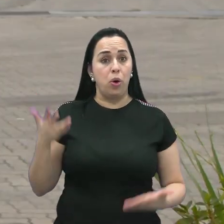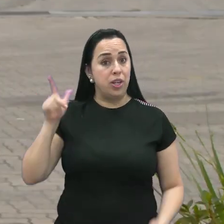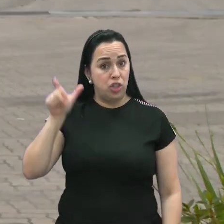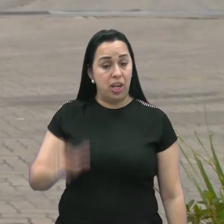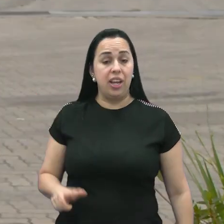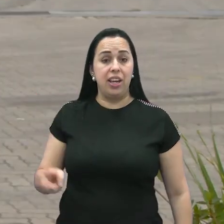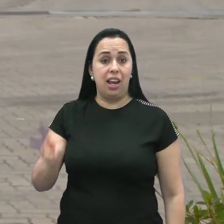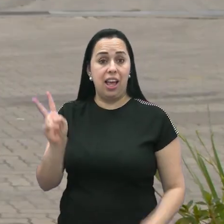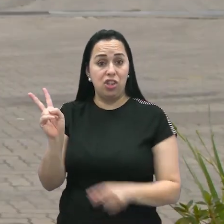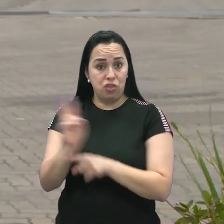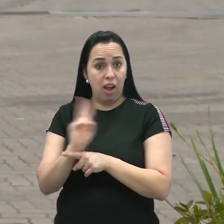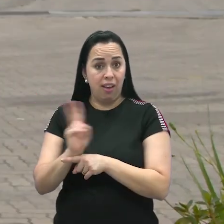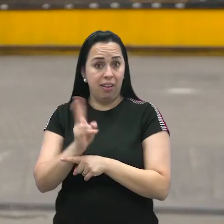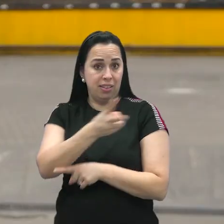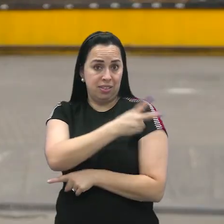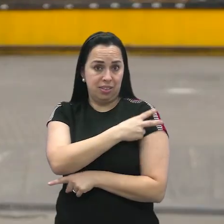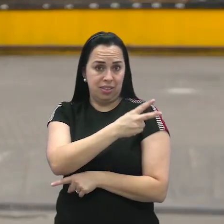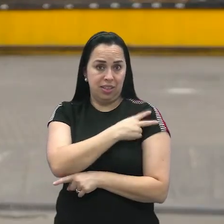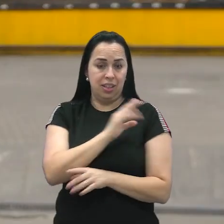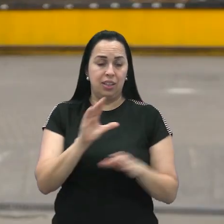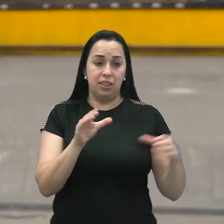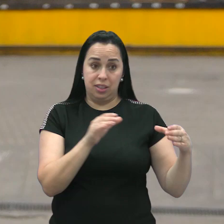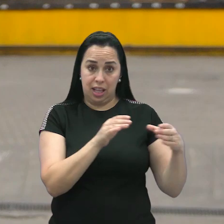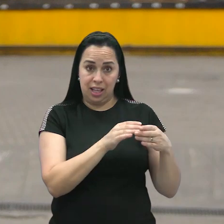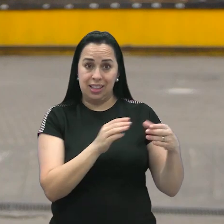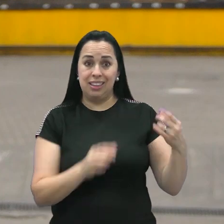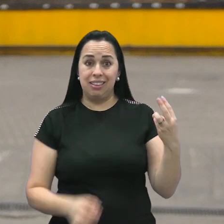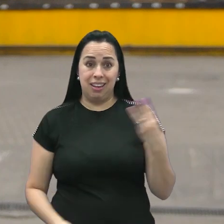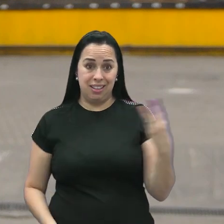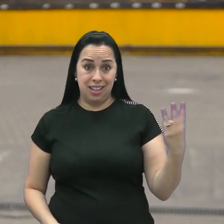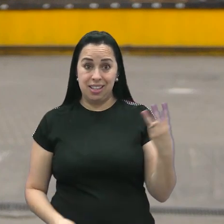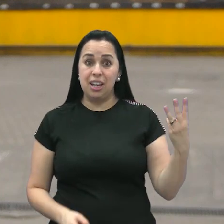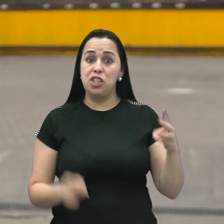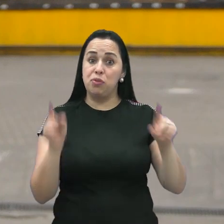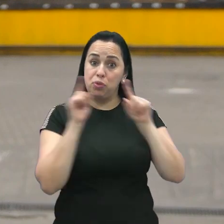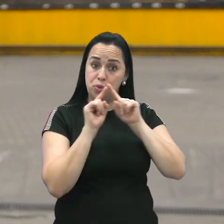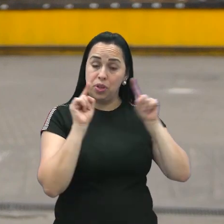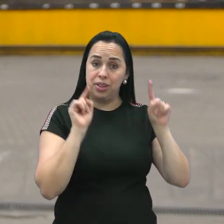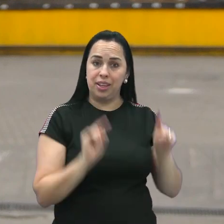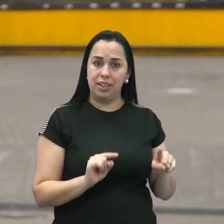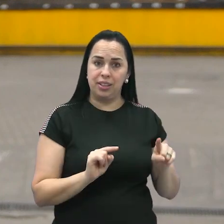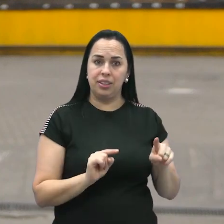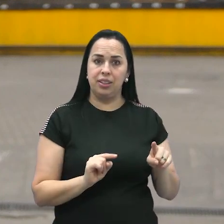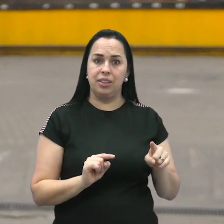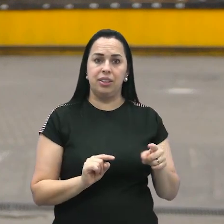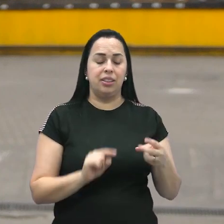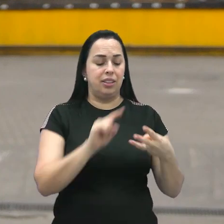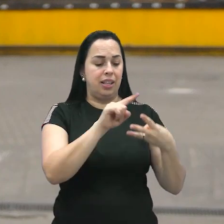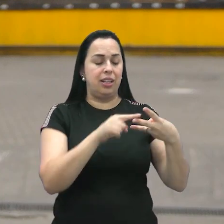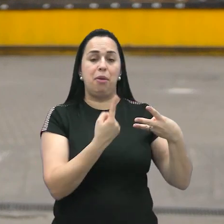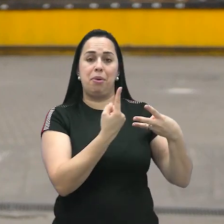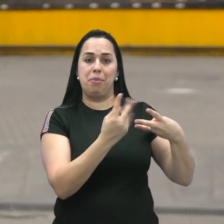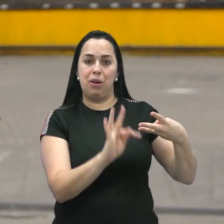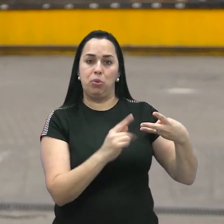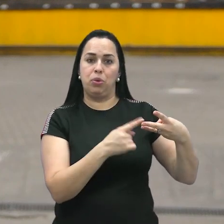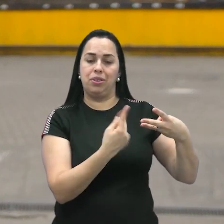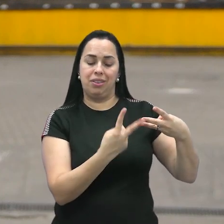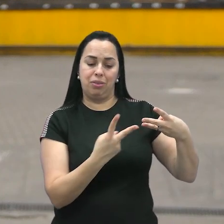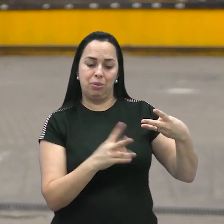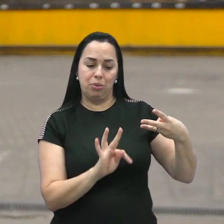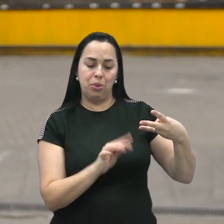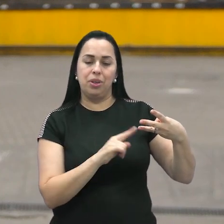de supervisor de produção. Nós temos um time de 33 colaboradores, né, dividido em 3 turnos na